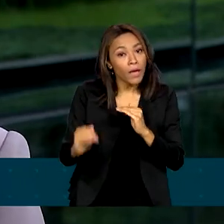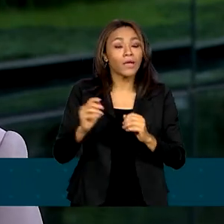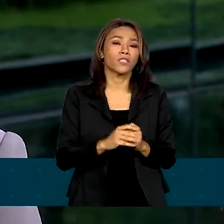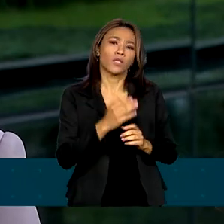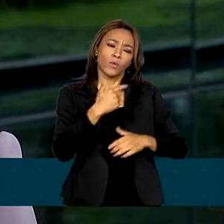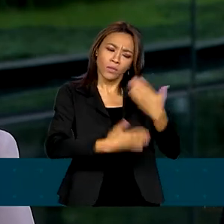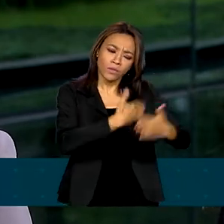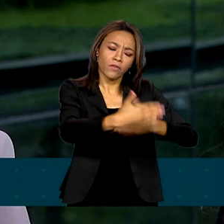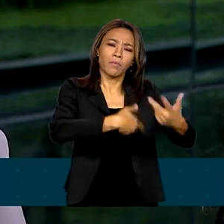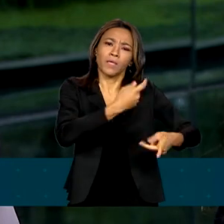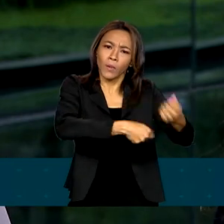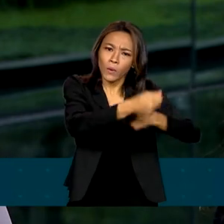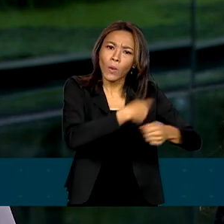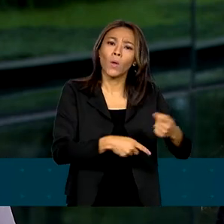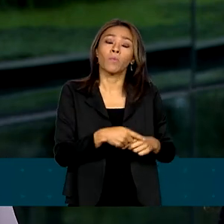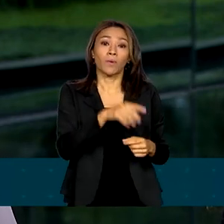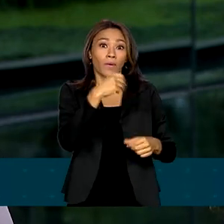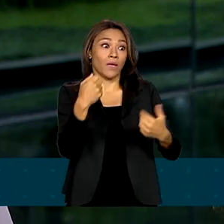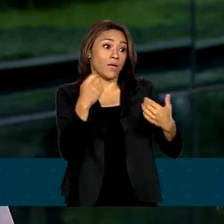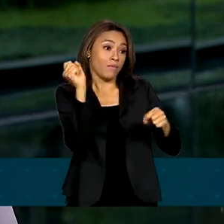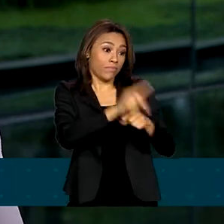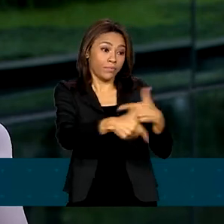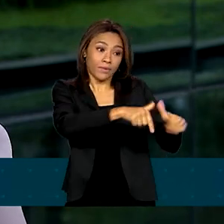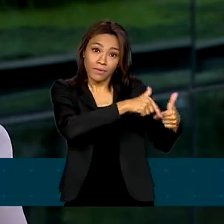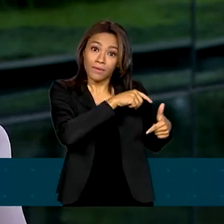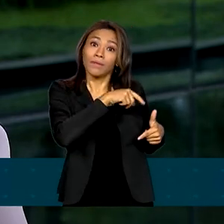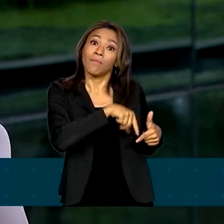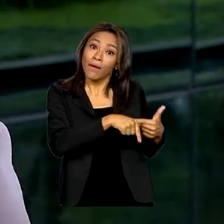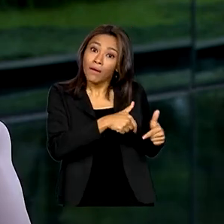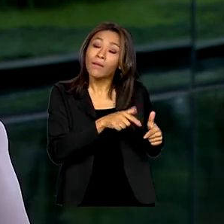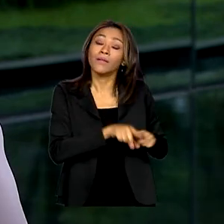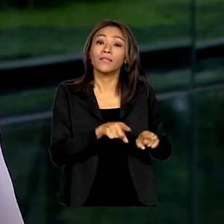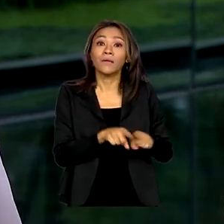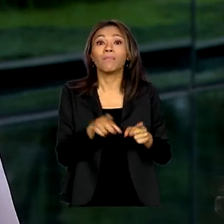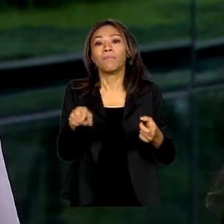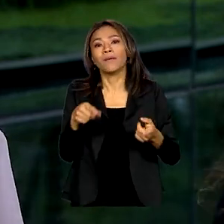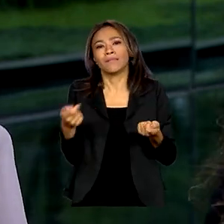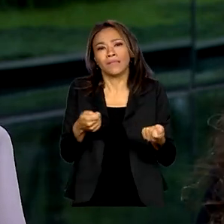econômico e geração de emprego e renda e qualidade dos serviços públicos. Democracia é o grande guarda-chuva.